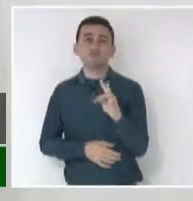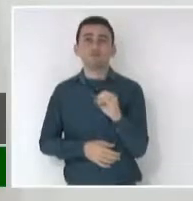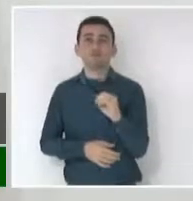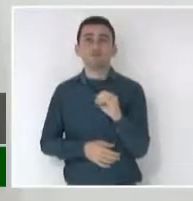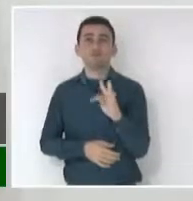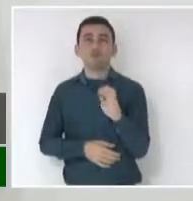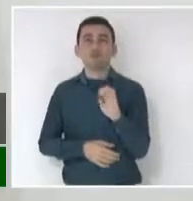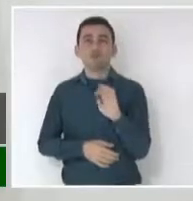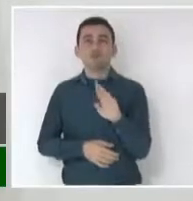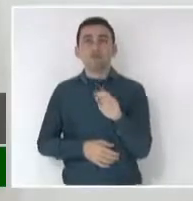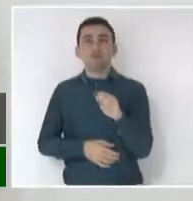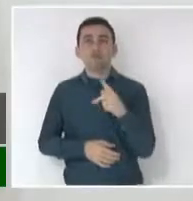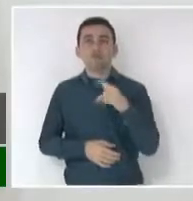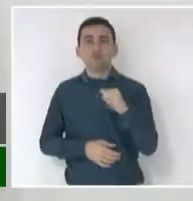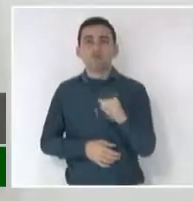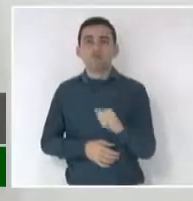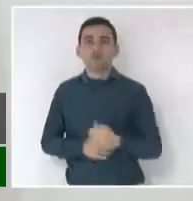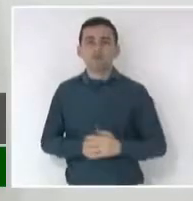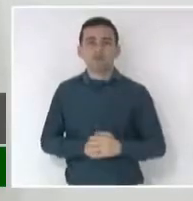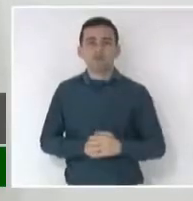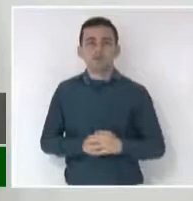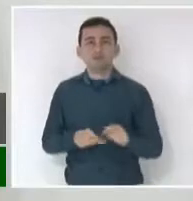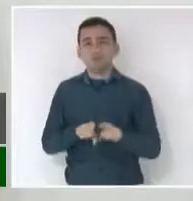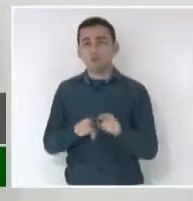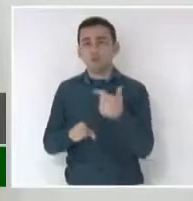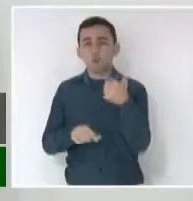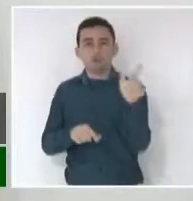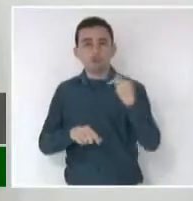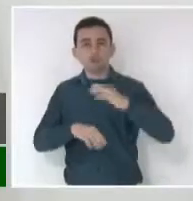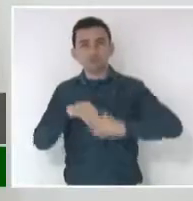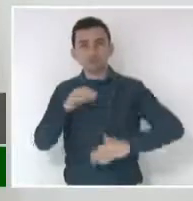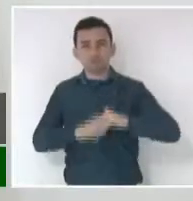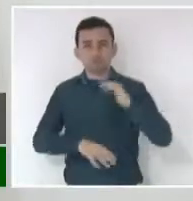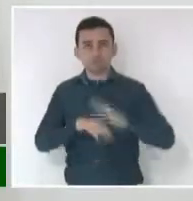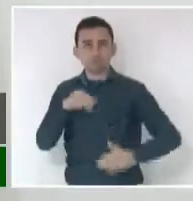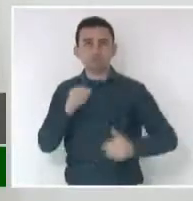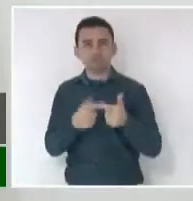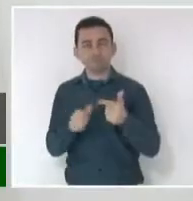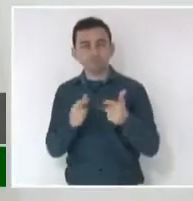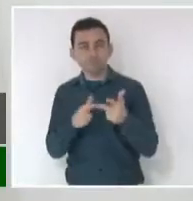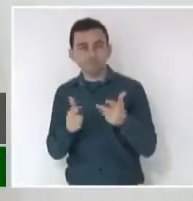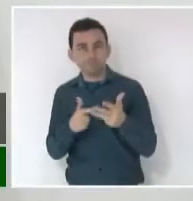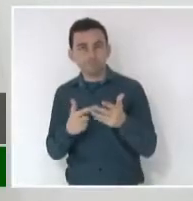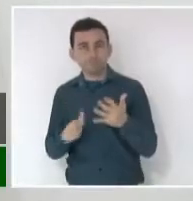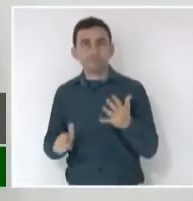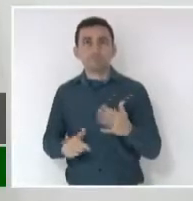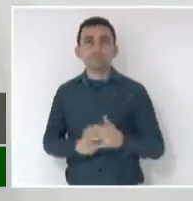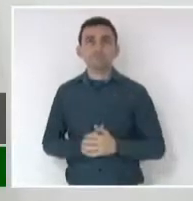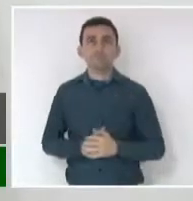trabalham com outras práticas que integram